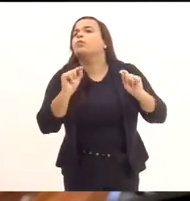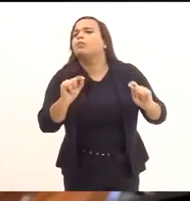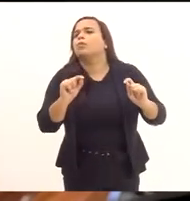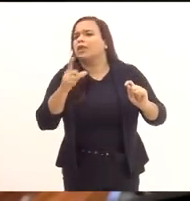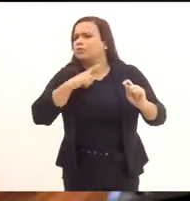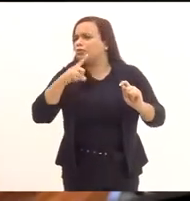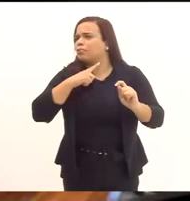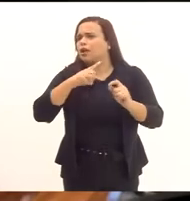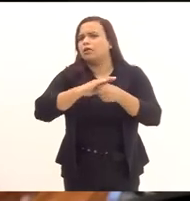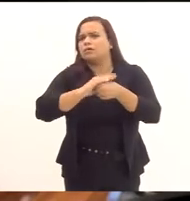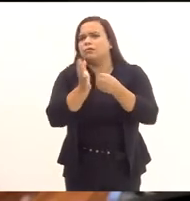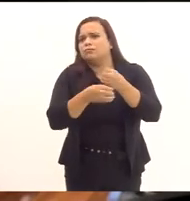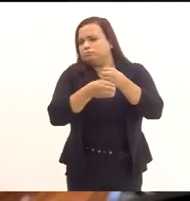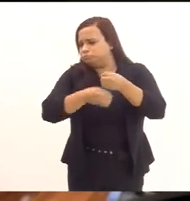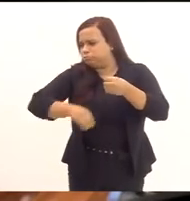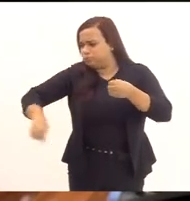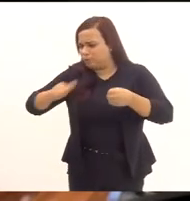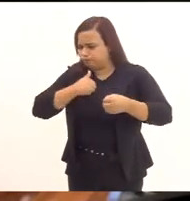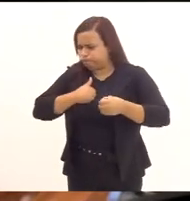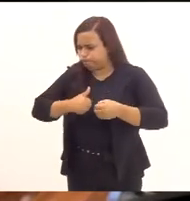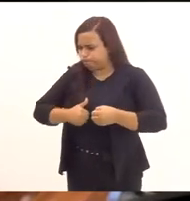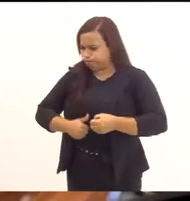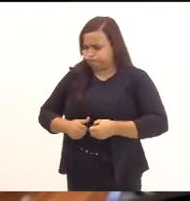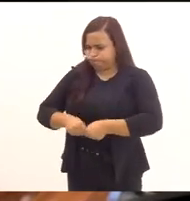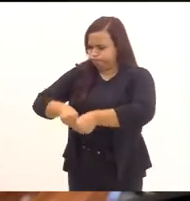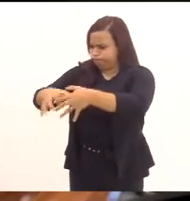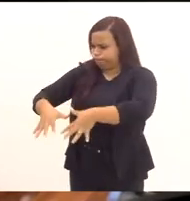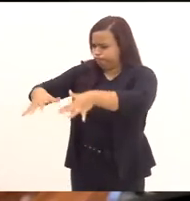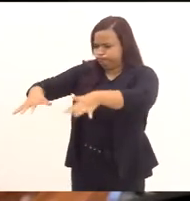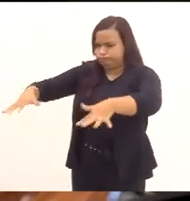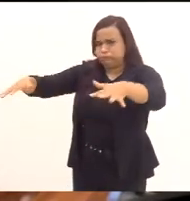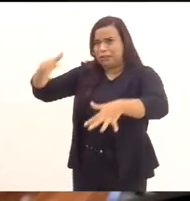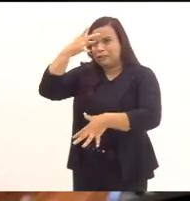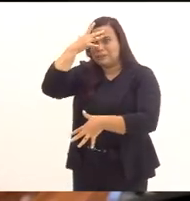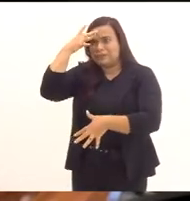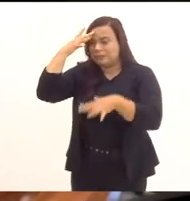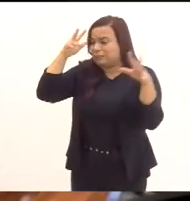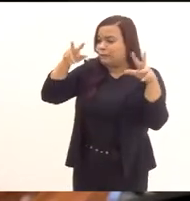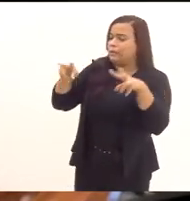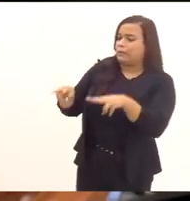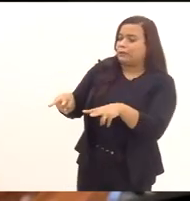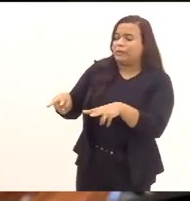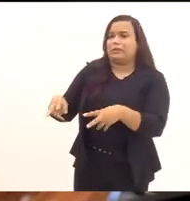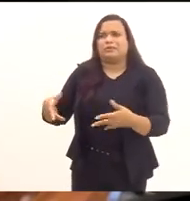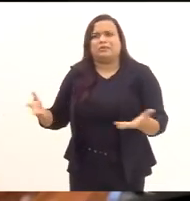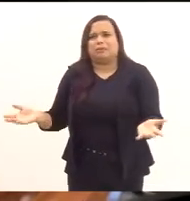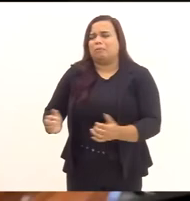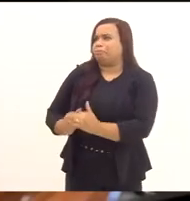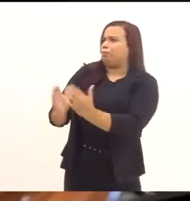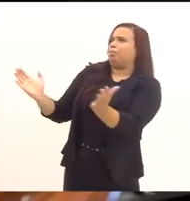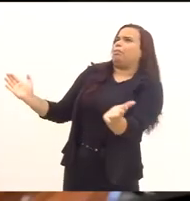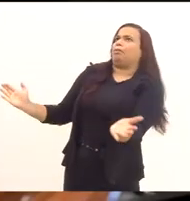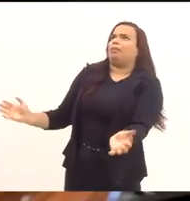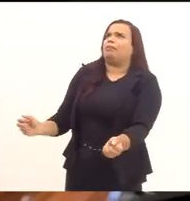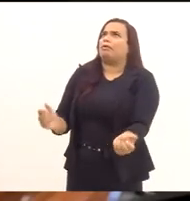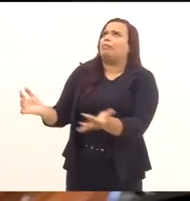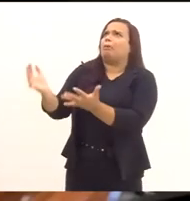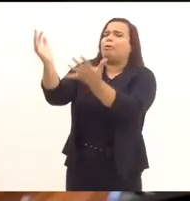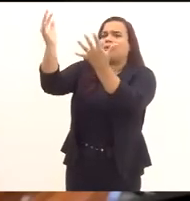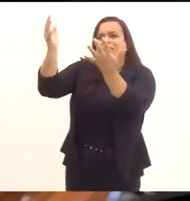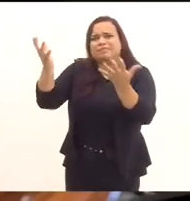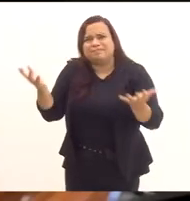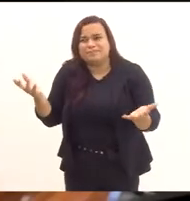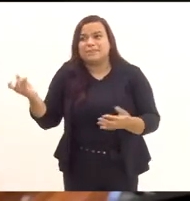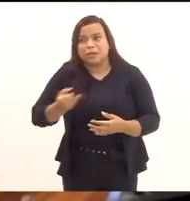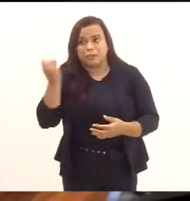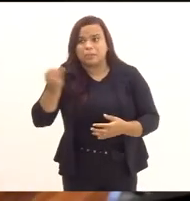esgoto a céu aberto ainda acho que seria muito importante essa empresa está aqui realmente né para que